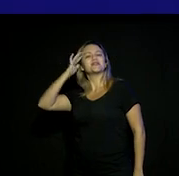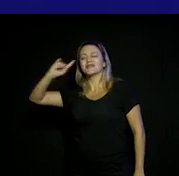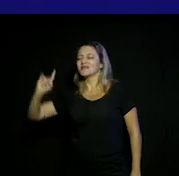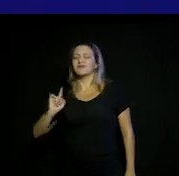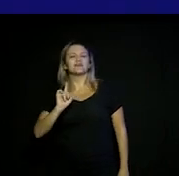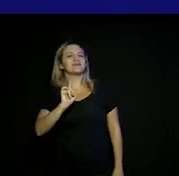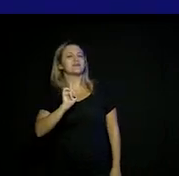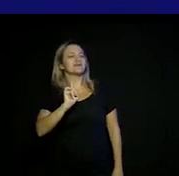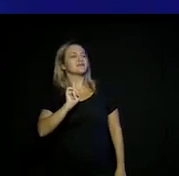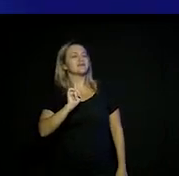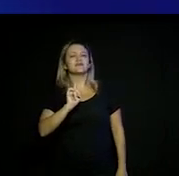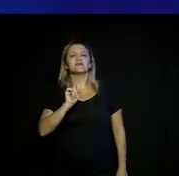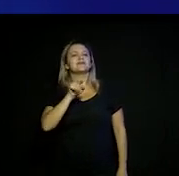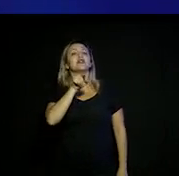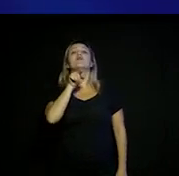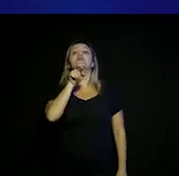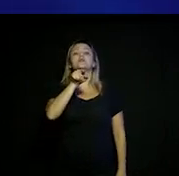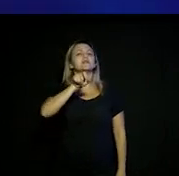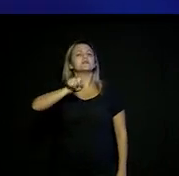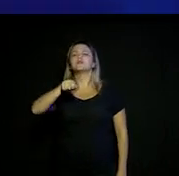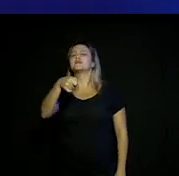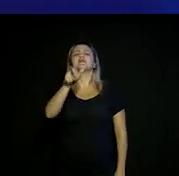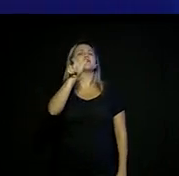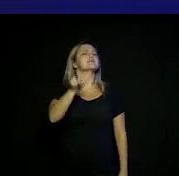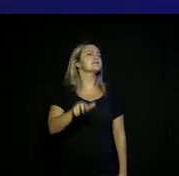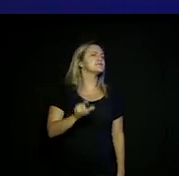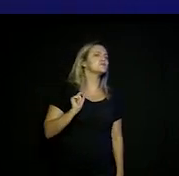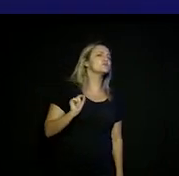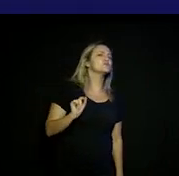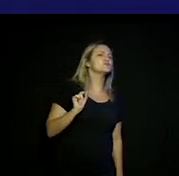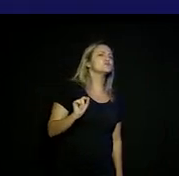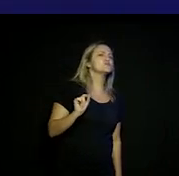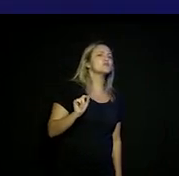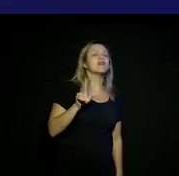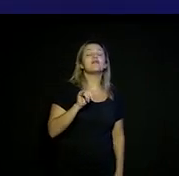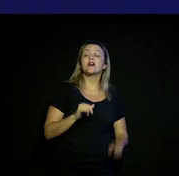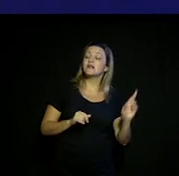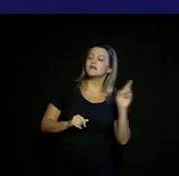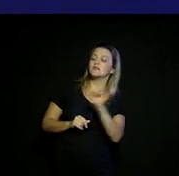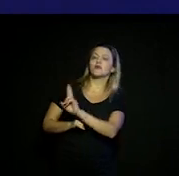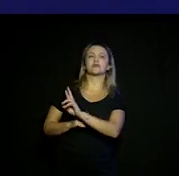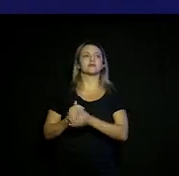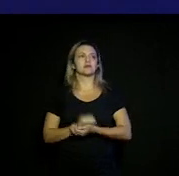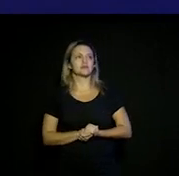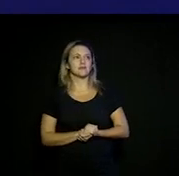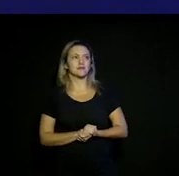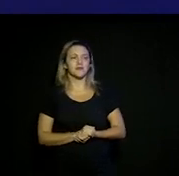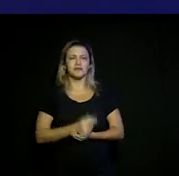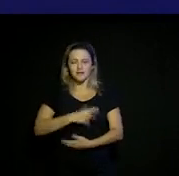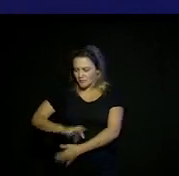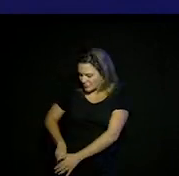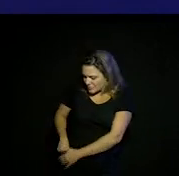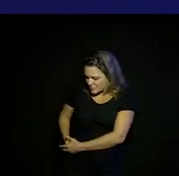vocês e perguntando, quem é você? Será que vocês iam dizer o que para ele? Esse monte de papelzinho que